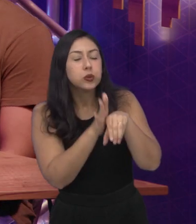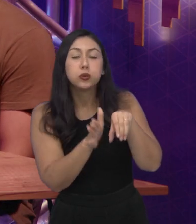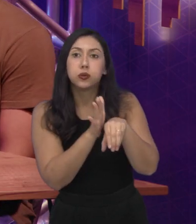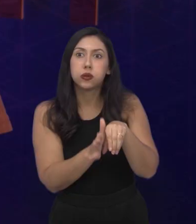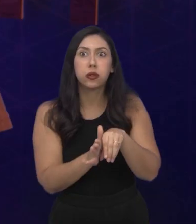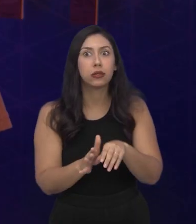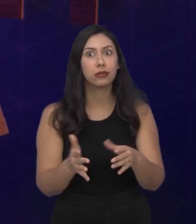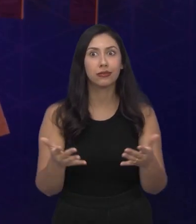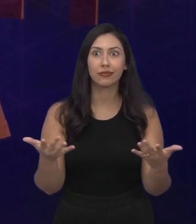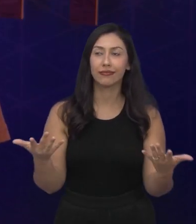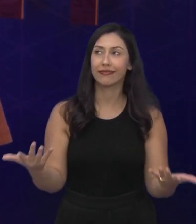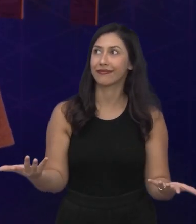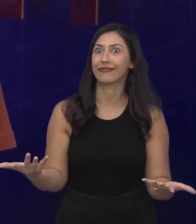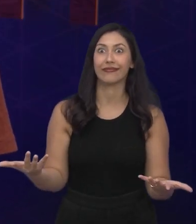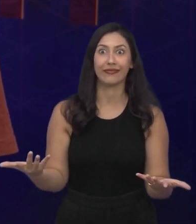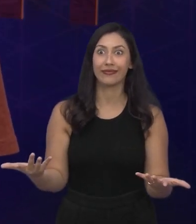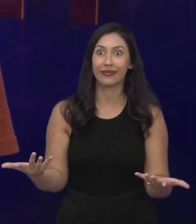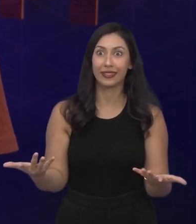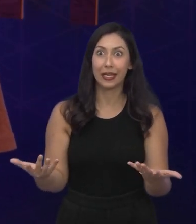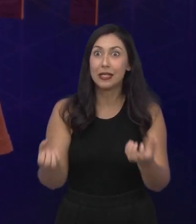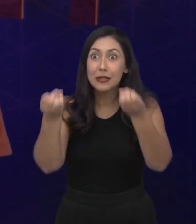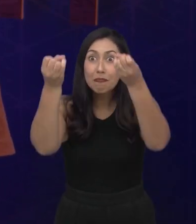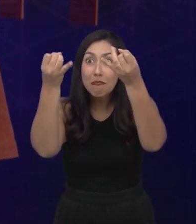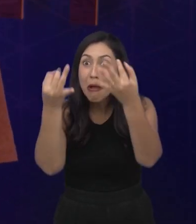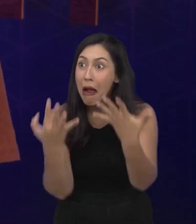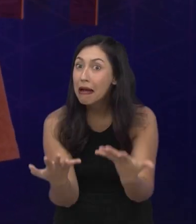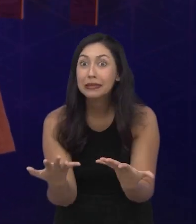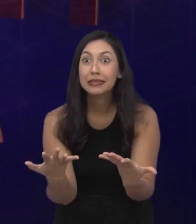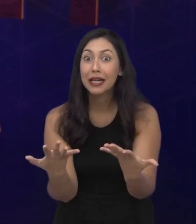Então, assim, isso é a